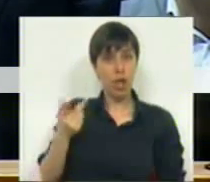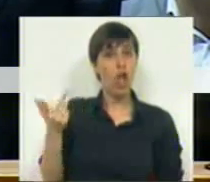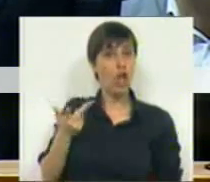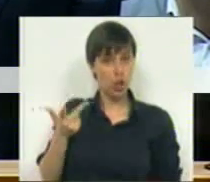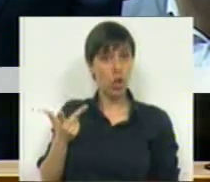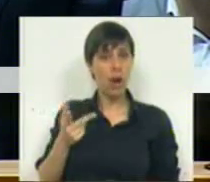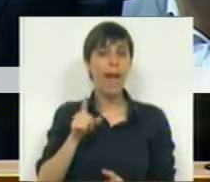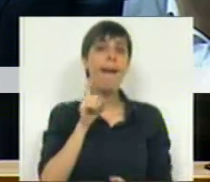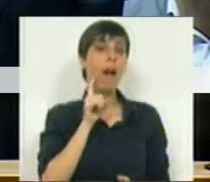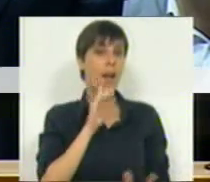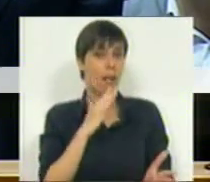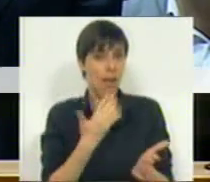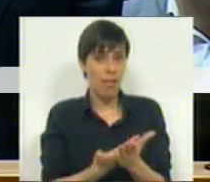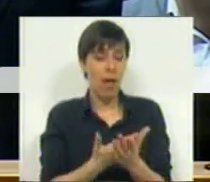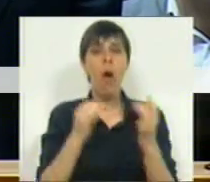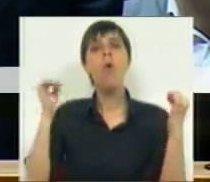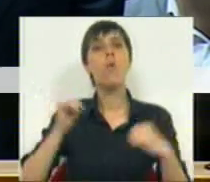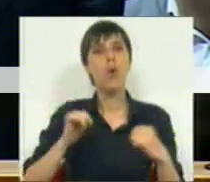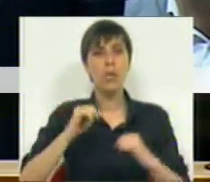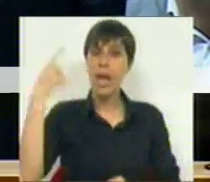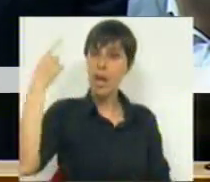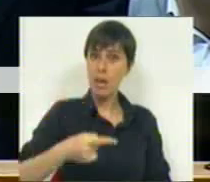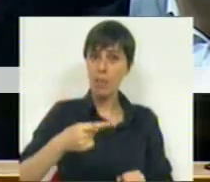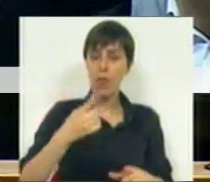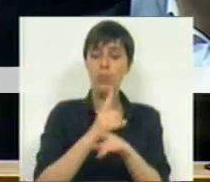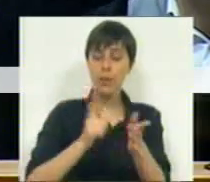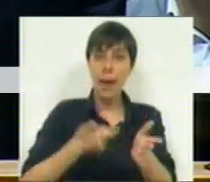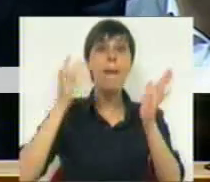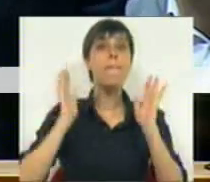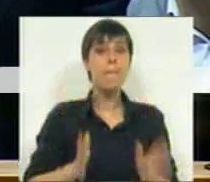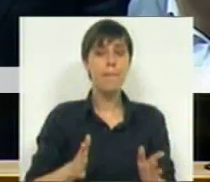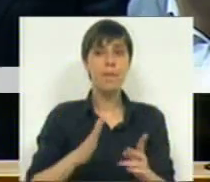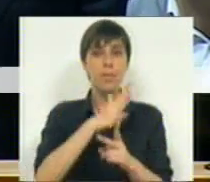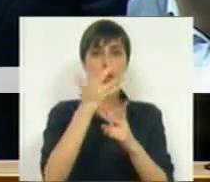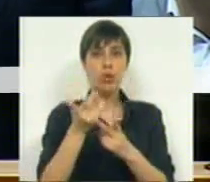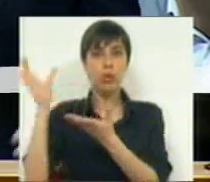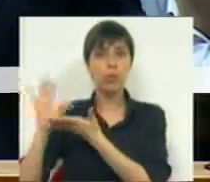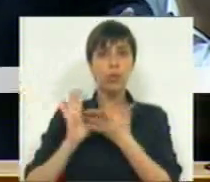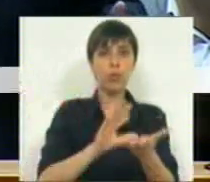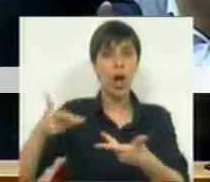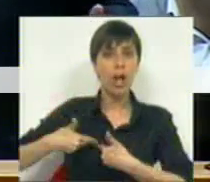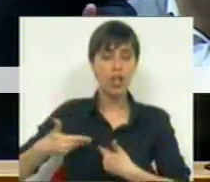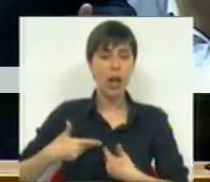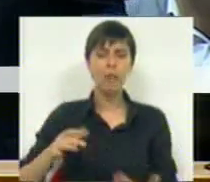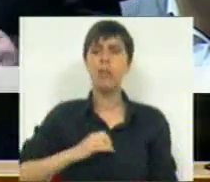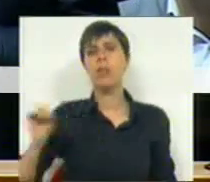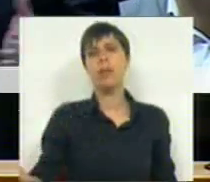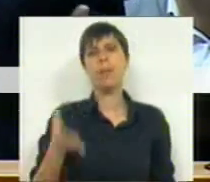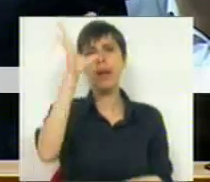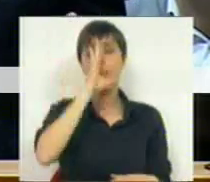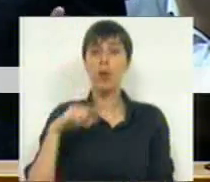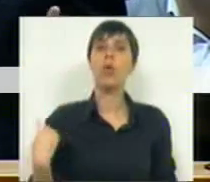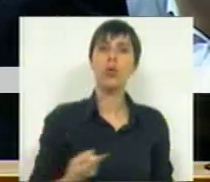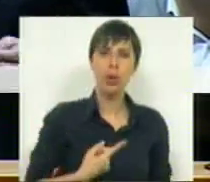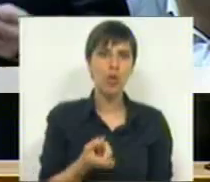Troika como garantia e um consenso imposto porque é necessário a um segundo resgate? Porque, Sr. Primeiro-Ministro, já